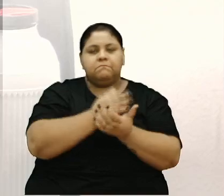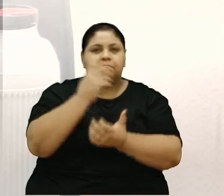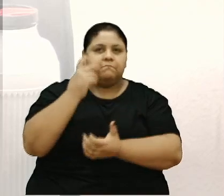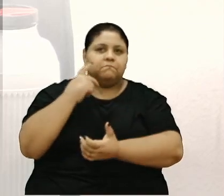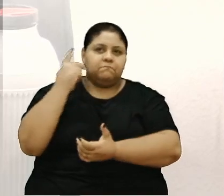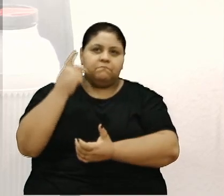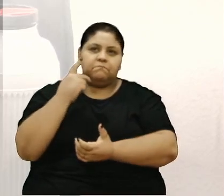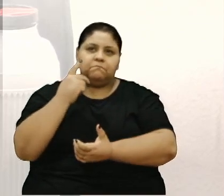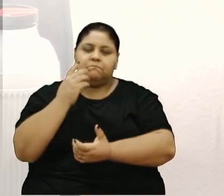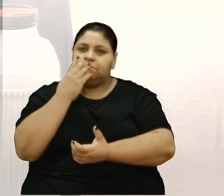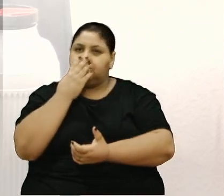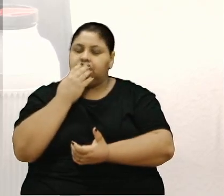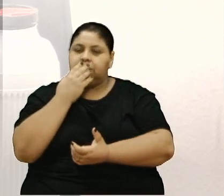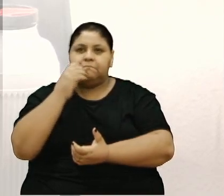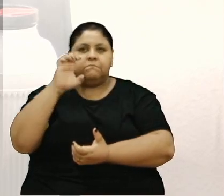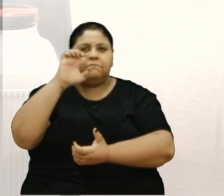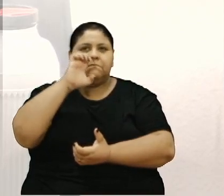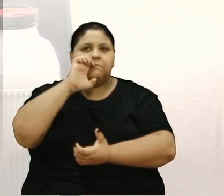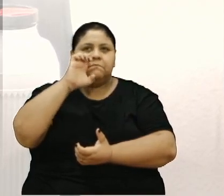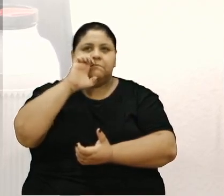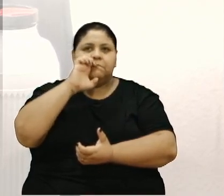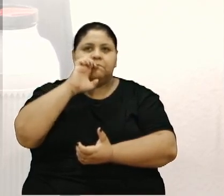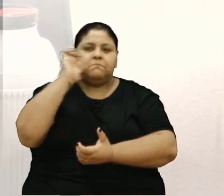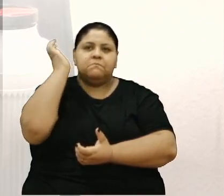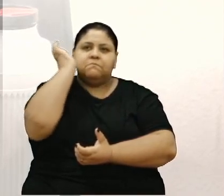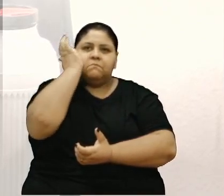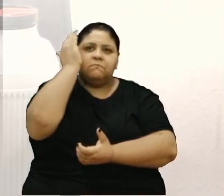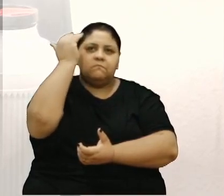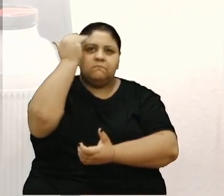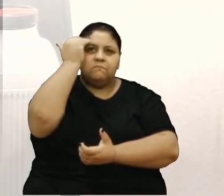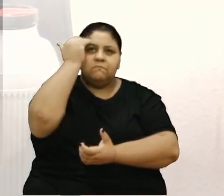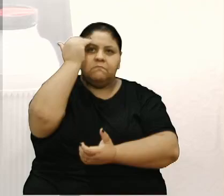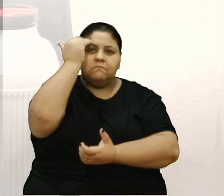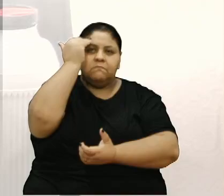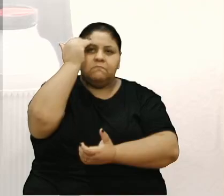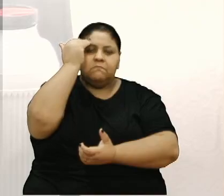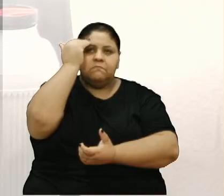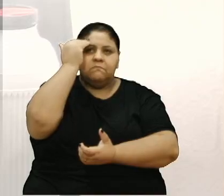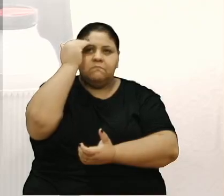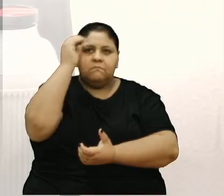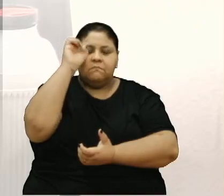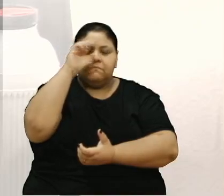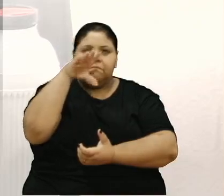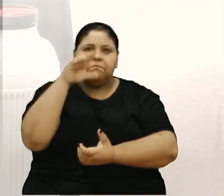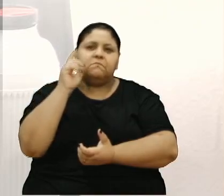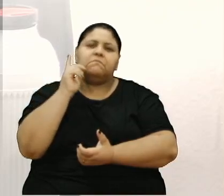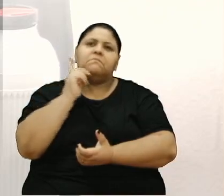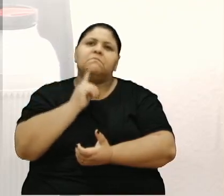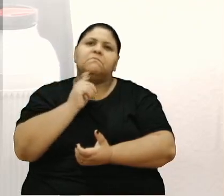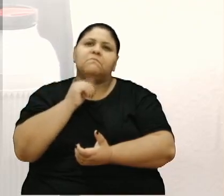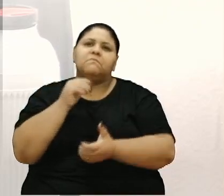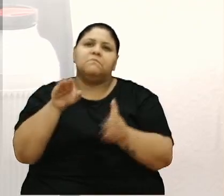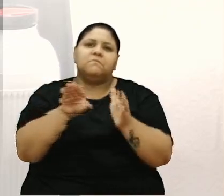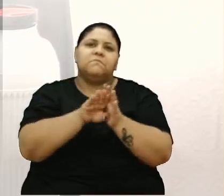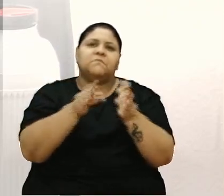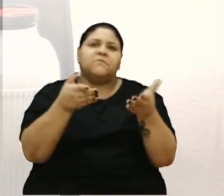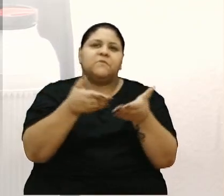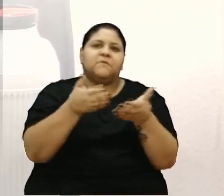vereadores Camilles, Estela Balardim, Felipe Gremel-Maier, Fiuza, Renato Oliveira, que chegou agora aqui do meu